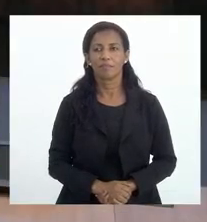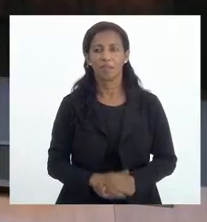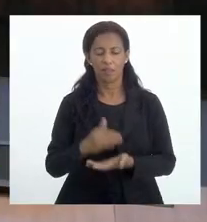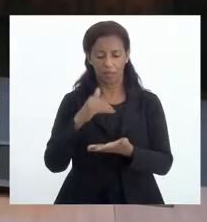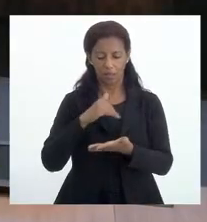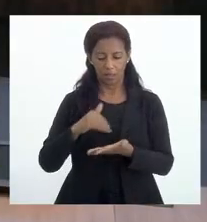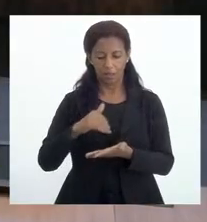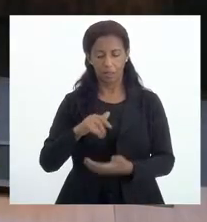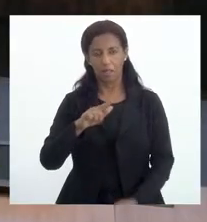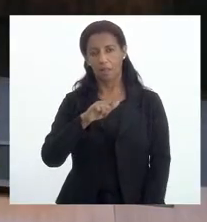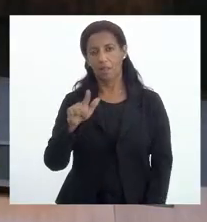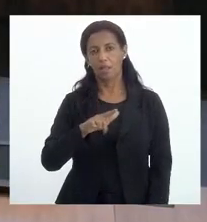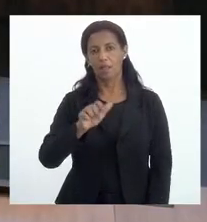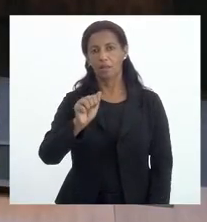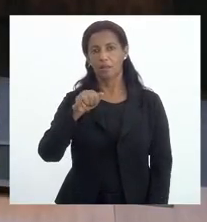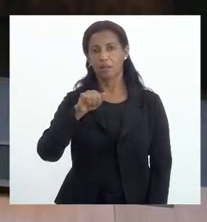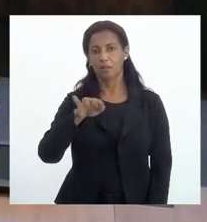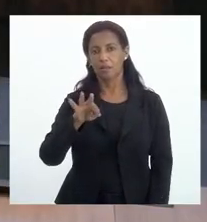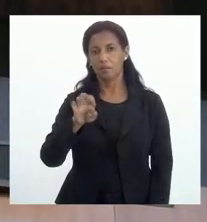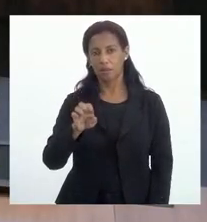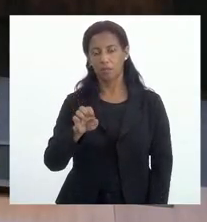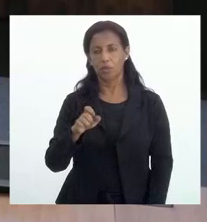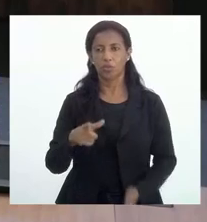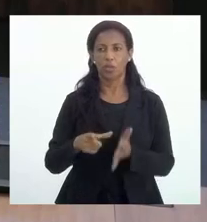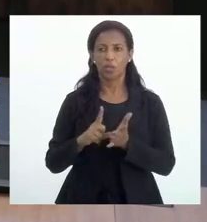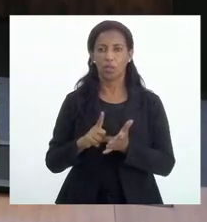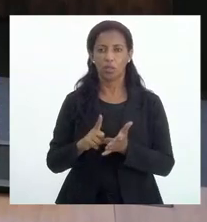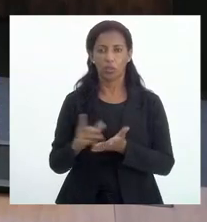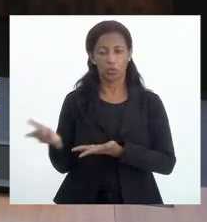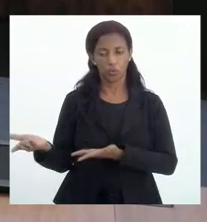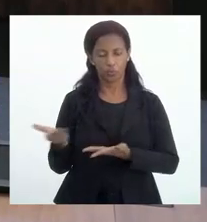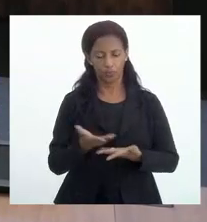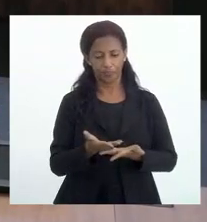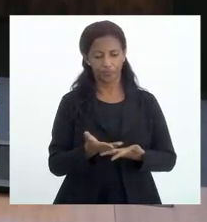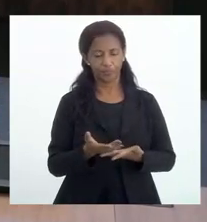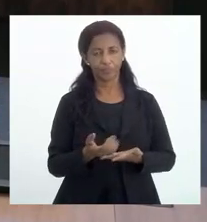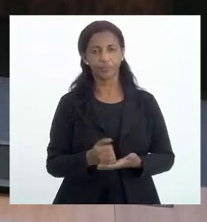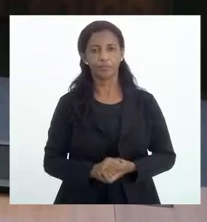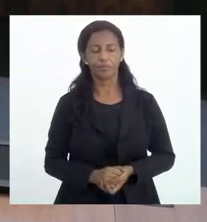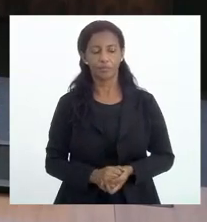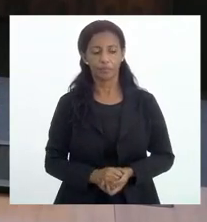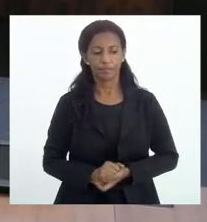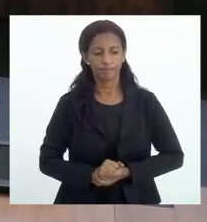antes de passar para os outros membros da mesa, o seguinte comentário.